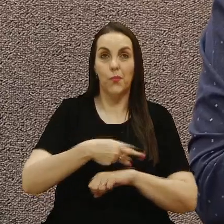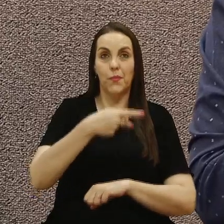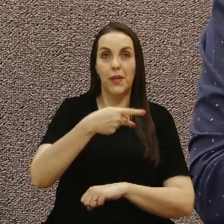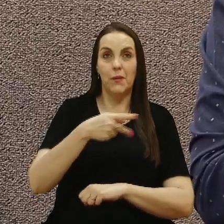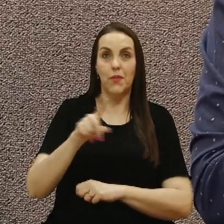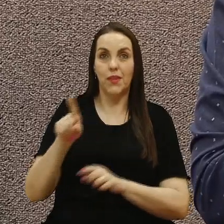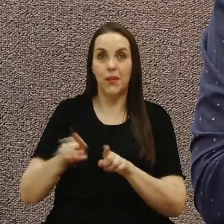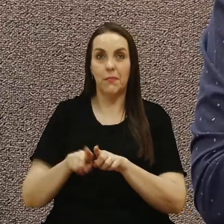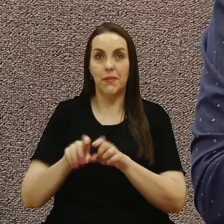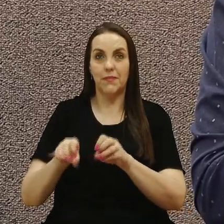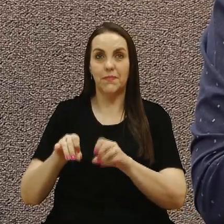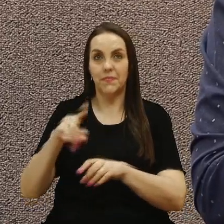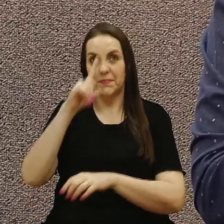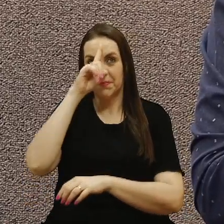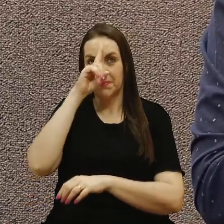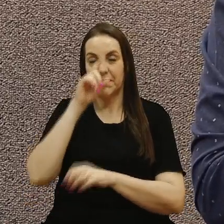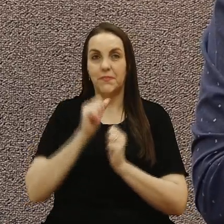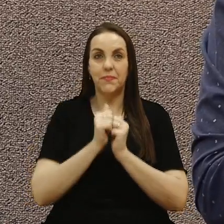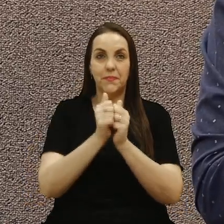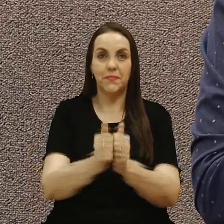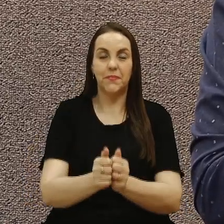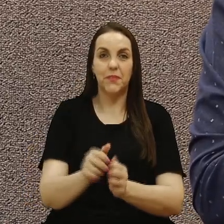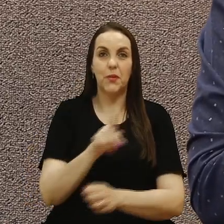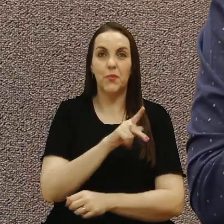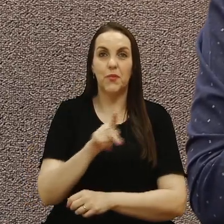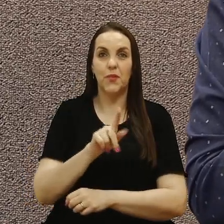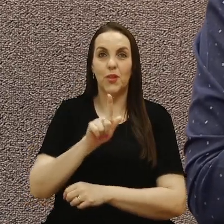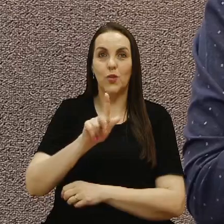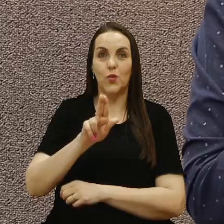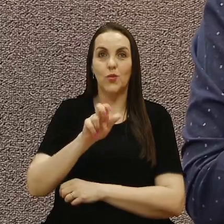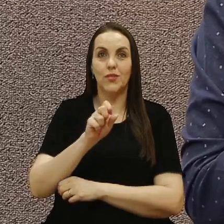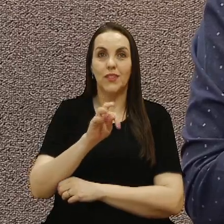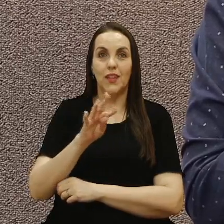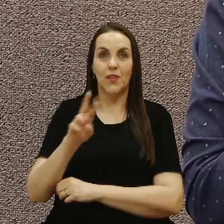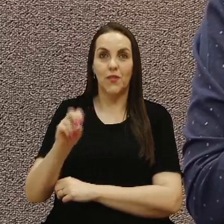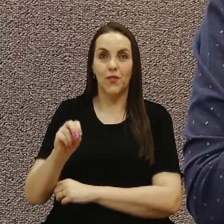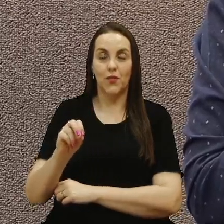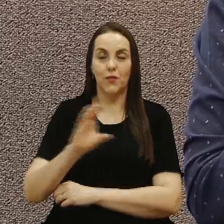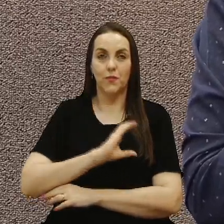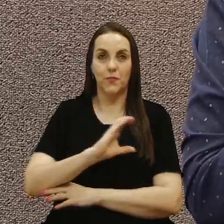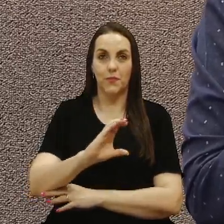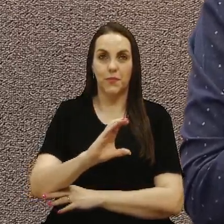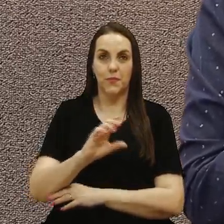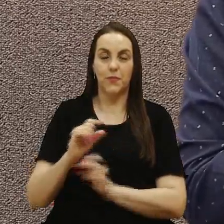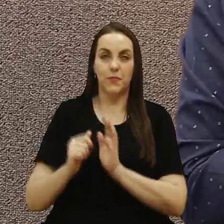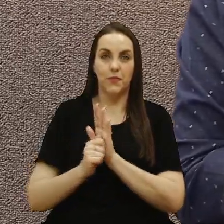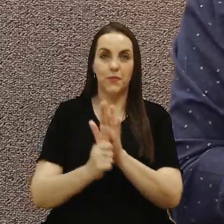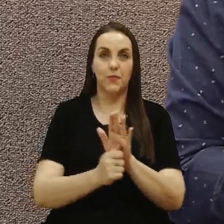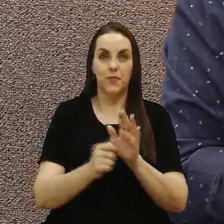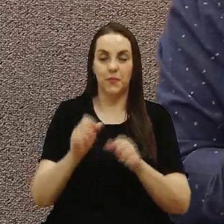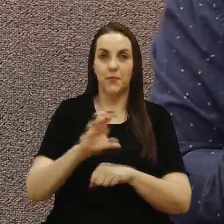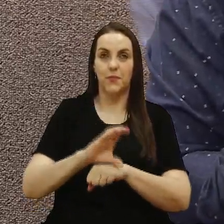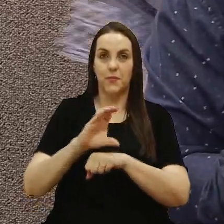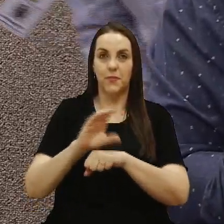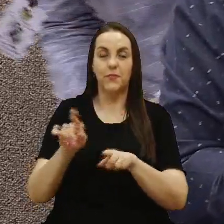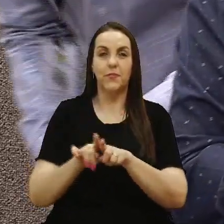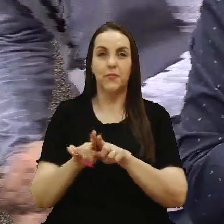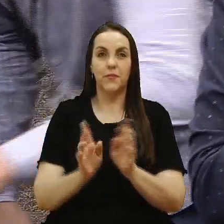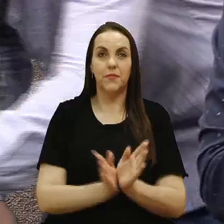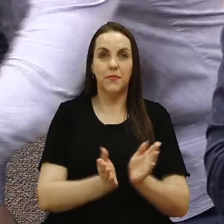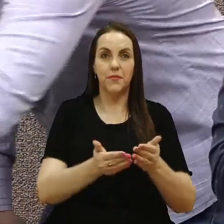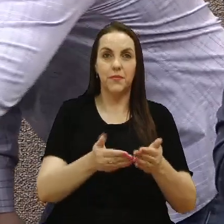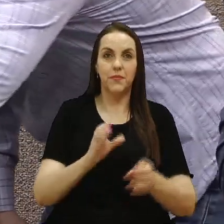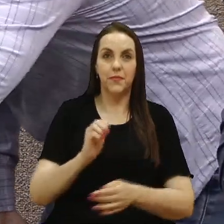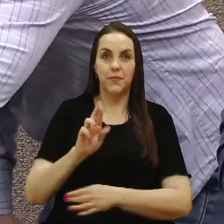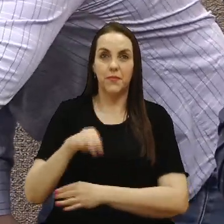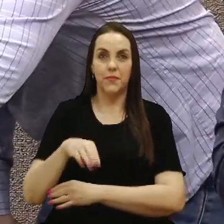estudantes foram acompanhados pelo professor Gustavo Rubo Siqueira, coordenador das mostras do CETEC, e o Colégio La Salle Carmo representou muito